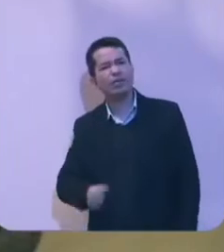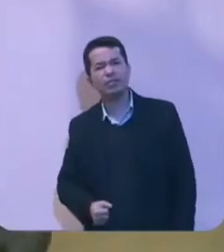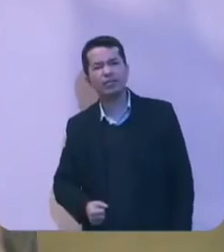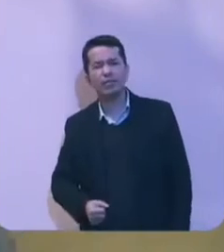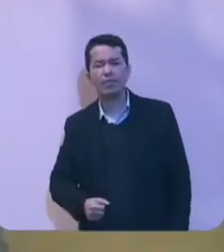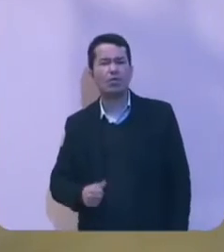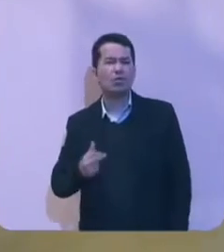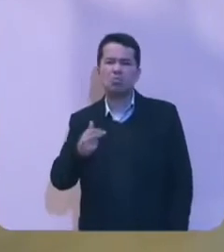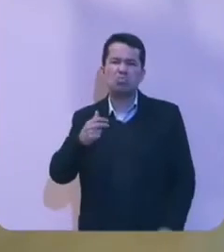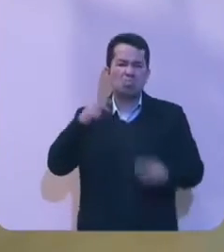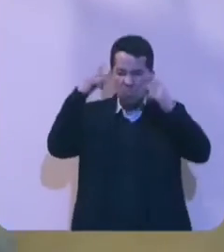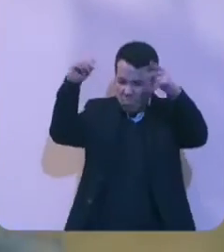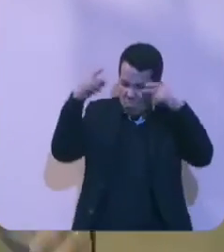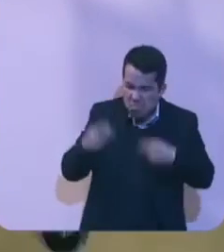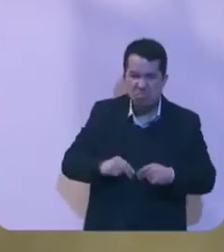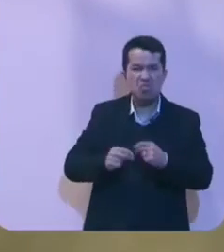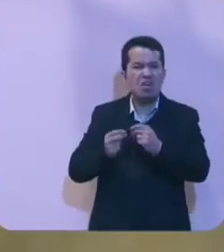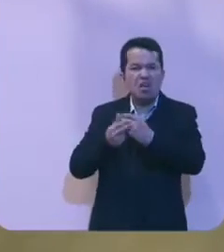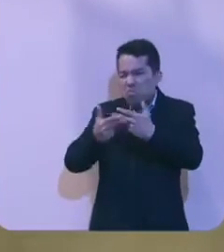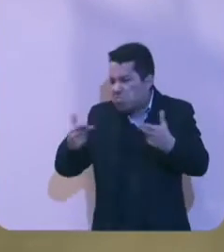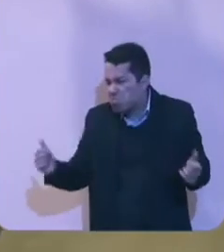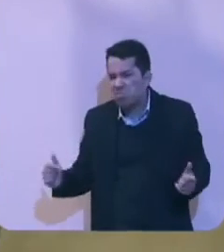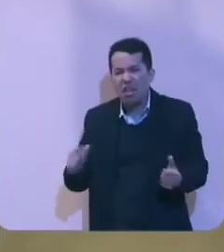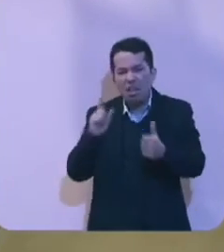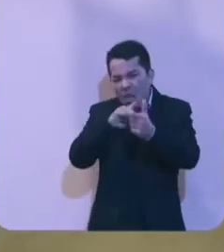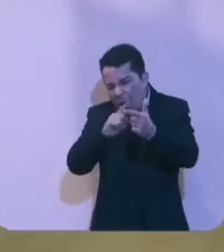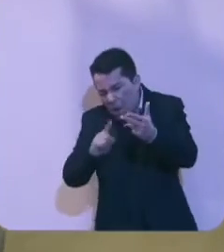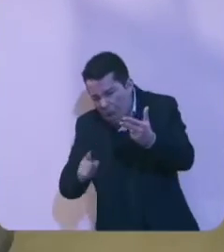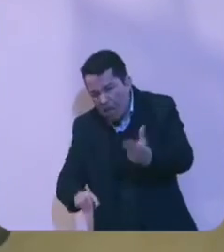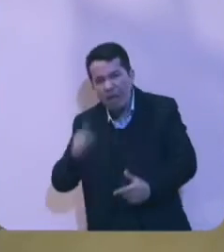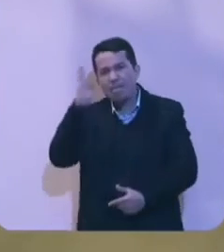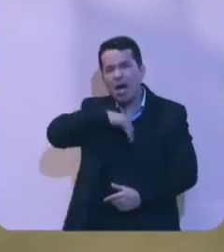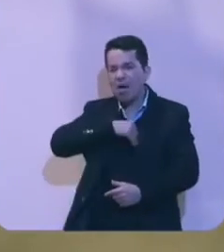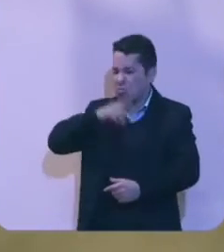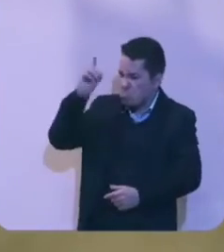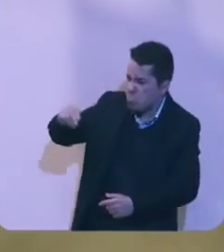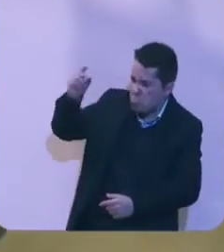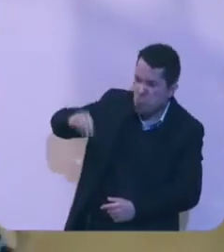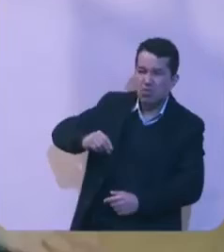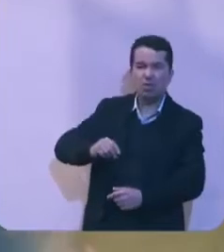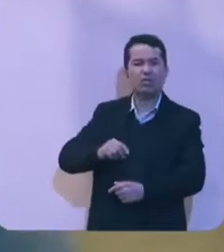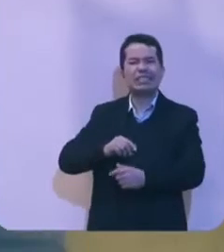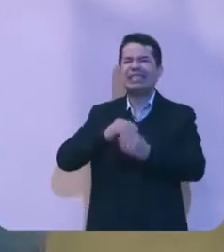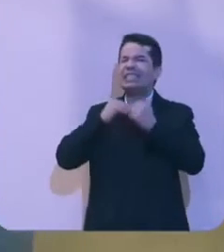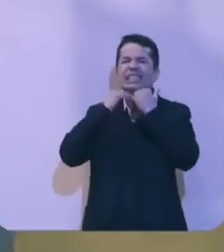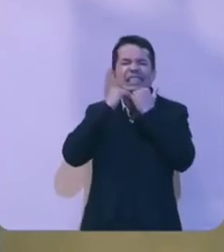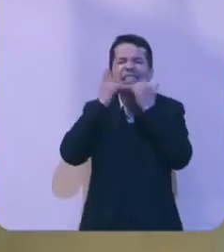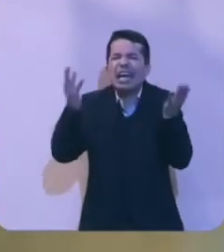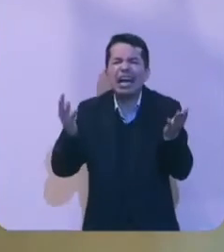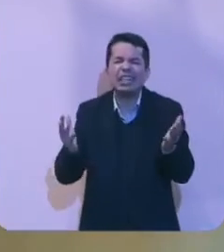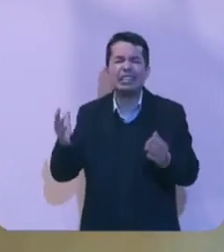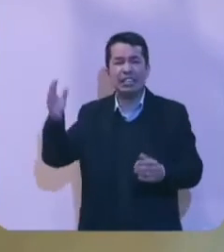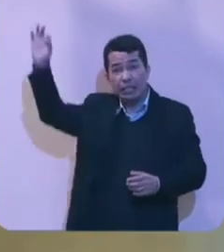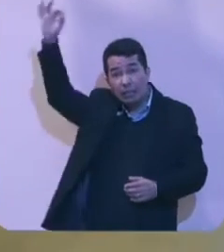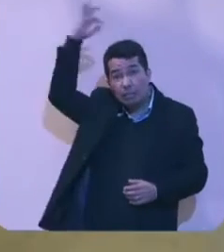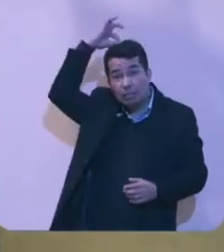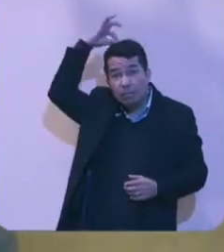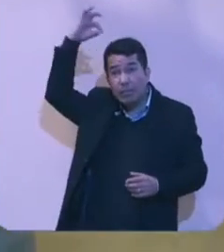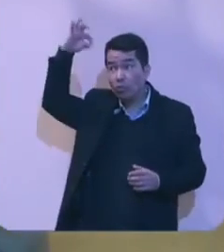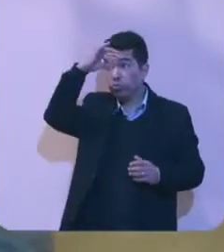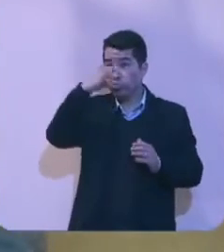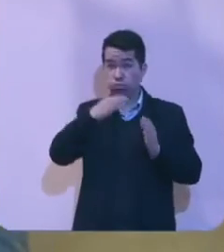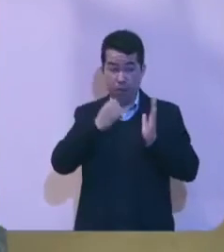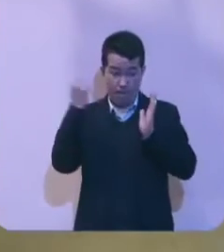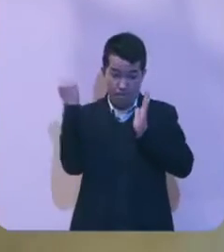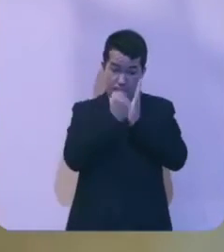urucubaca que pegue, porque o poder do Senhor Jesus te cobre. O selo do Espírito está sobre a tua vida.